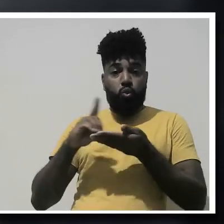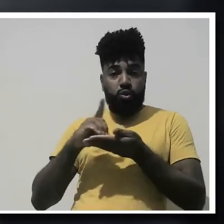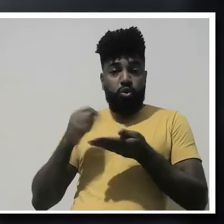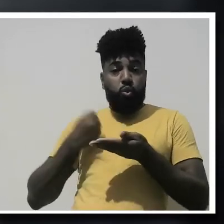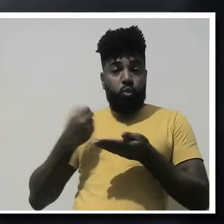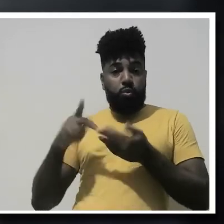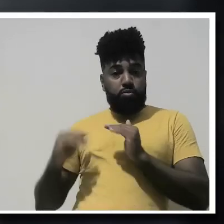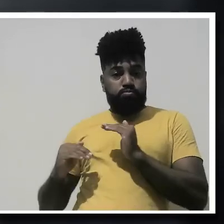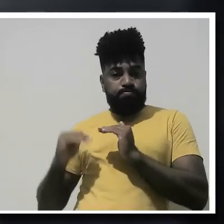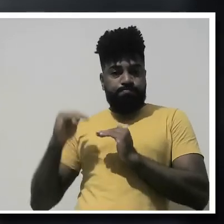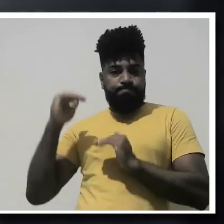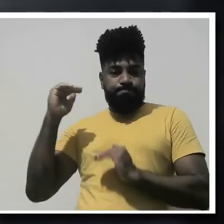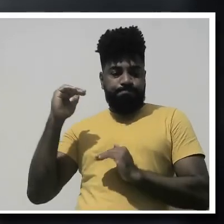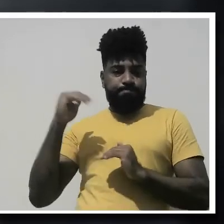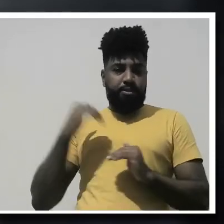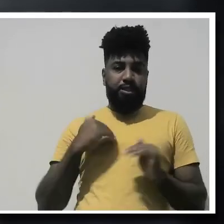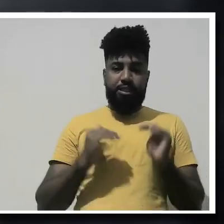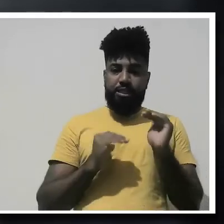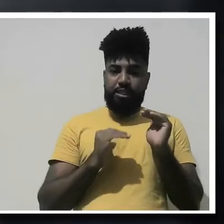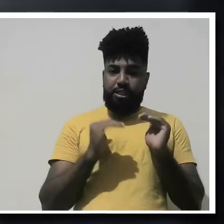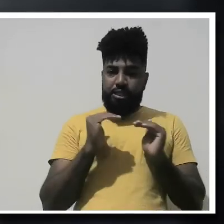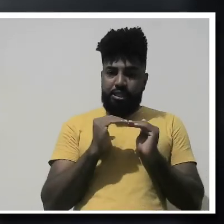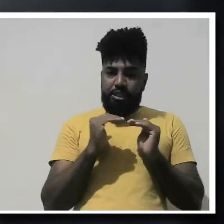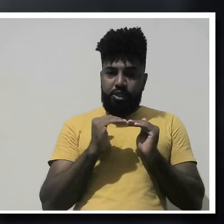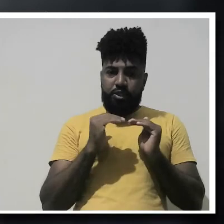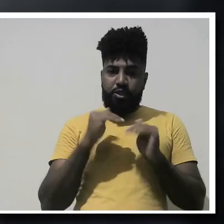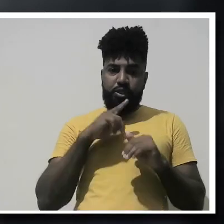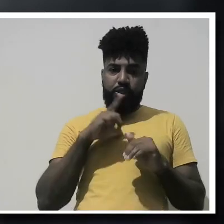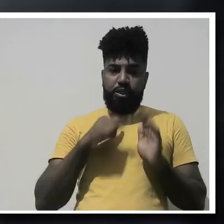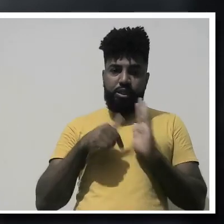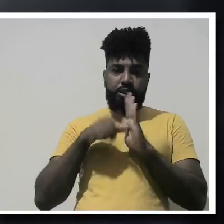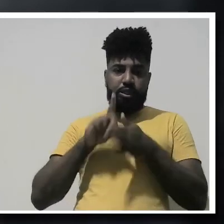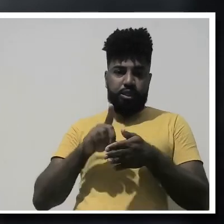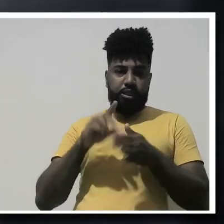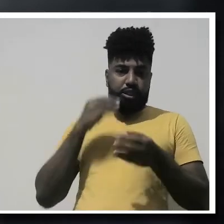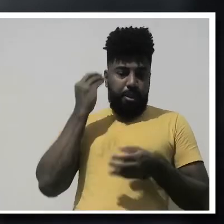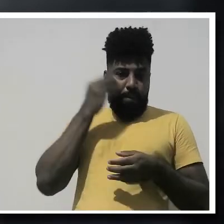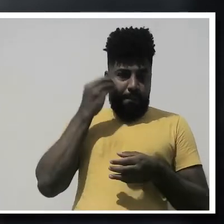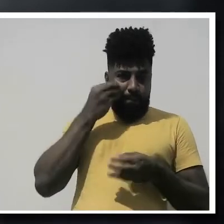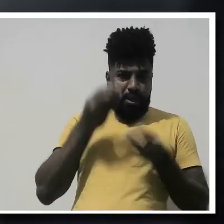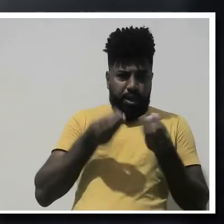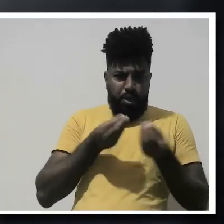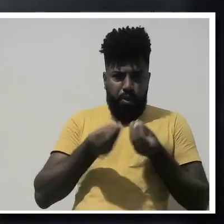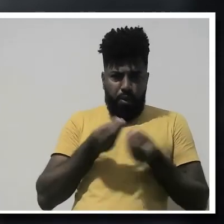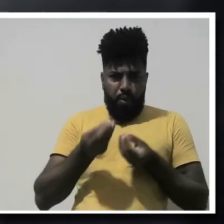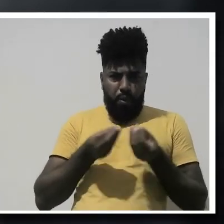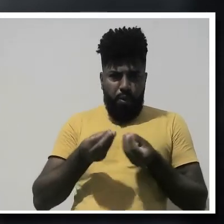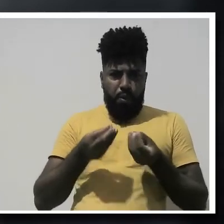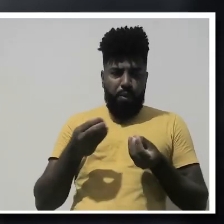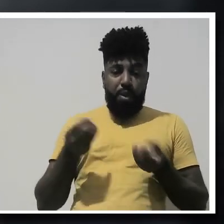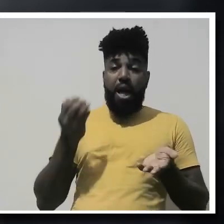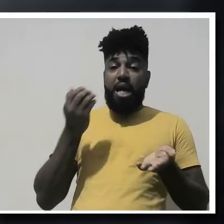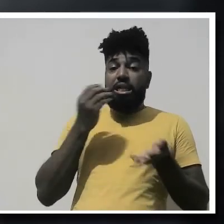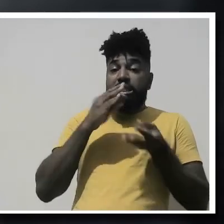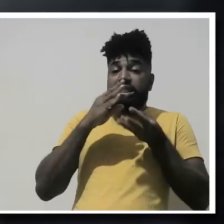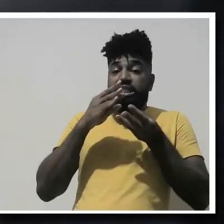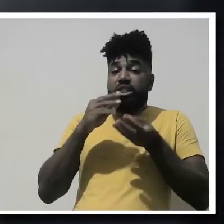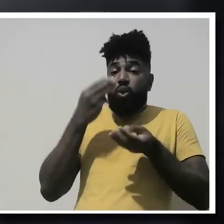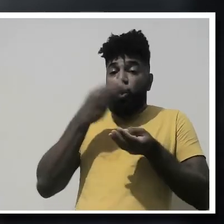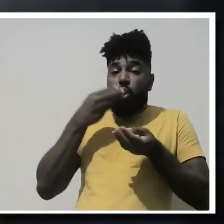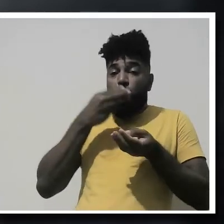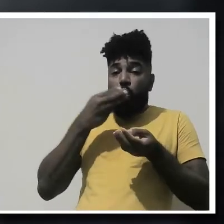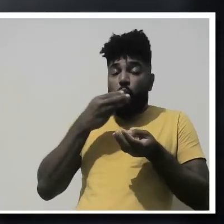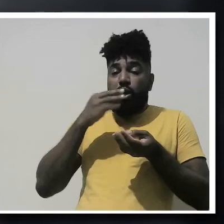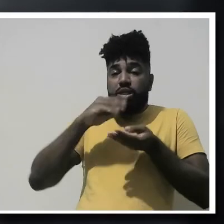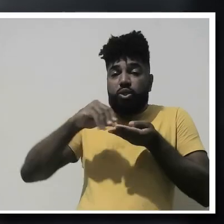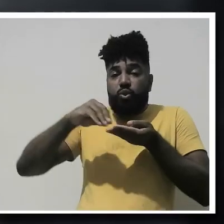vão deixar a densidade ainda maior. E aqui a aproximação que nós tínhamos feito no início do experimento é que todo o sal dissolvido aqui nessa Coca-Cola seria o